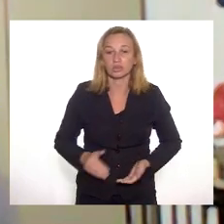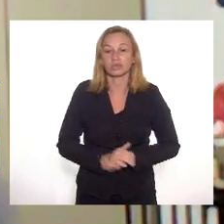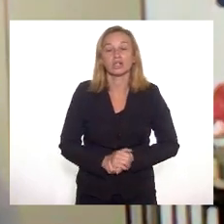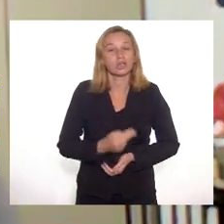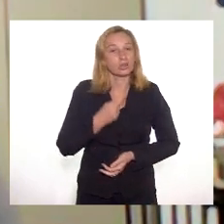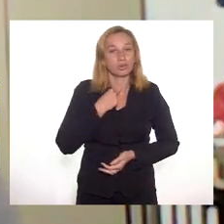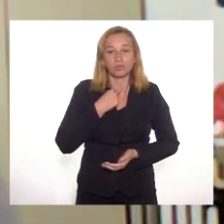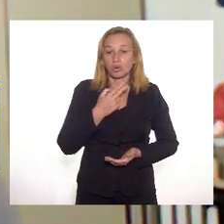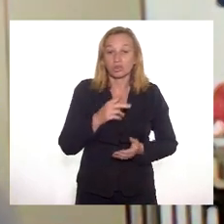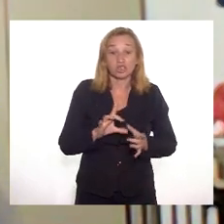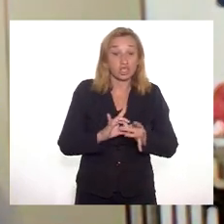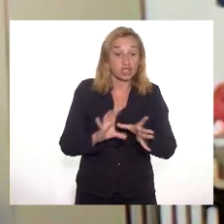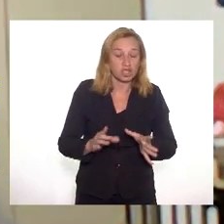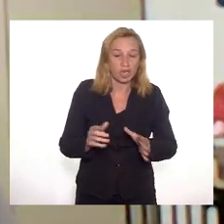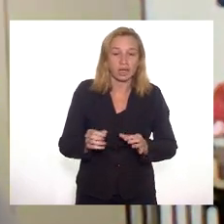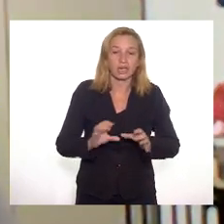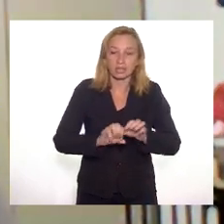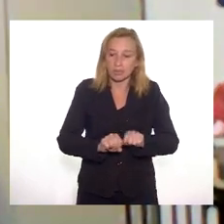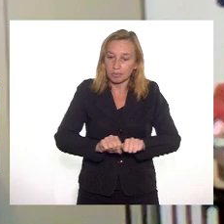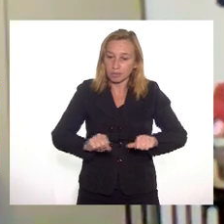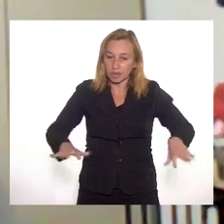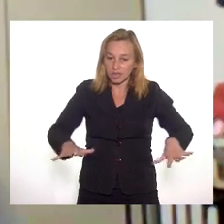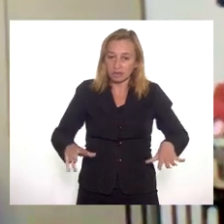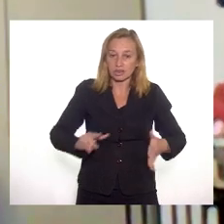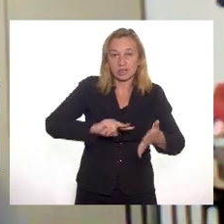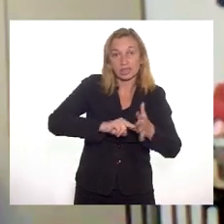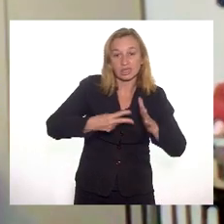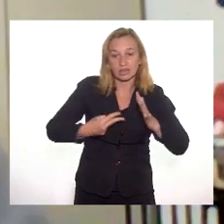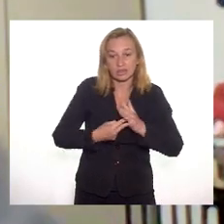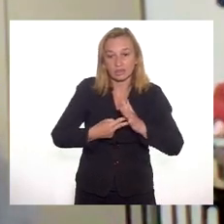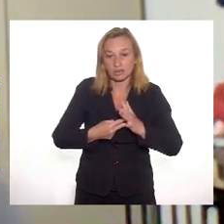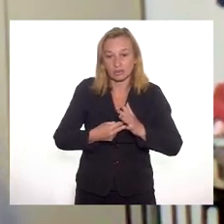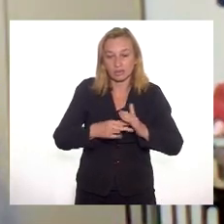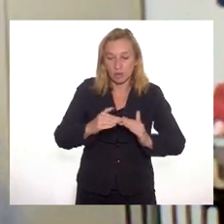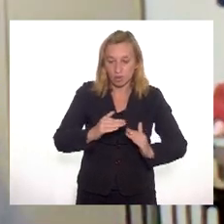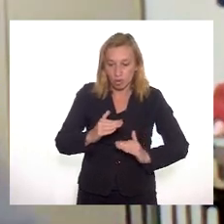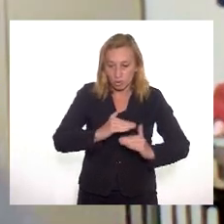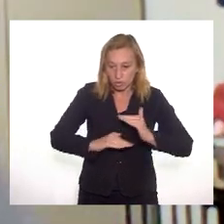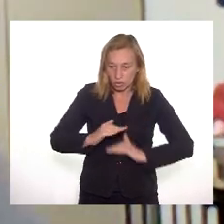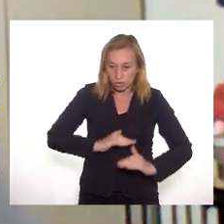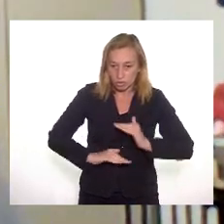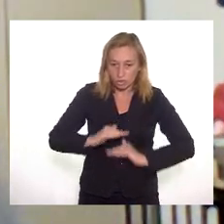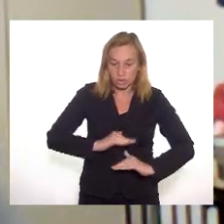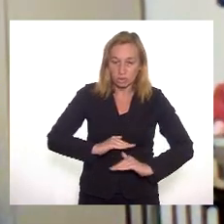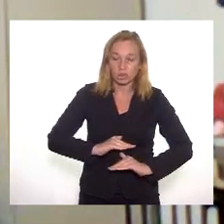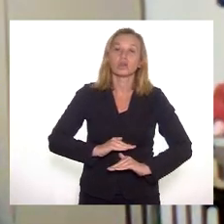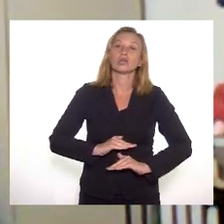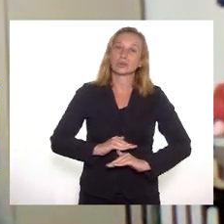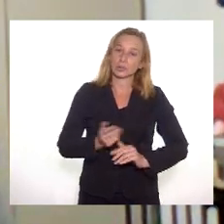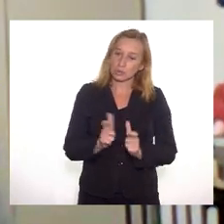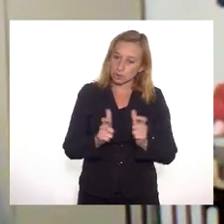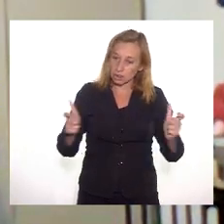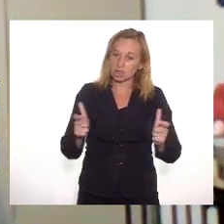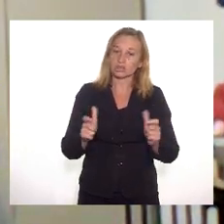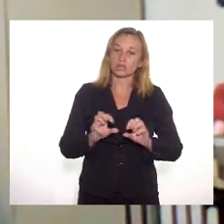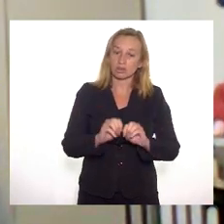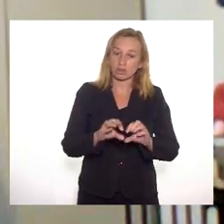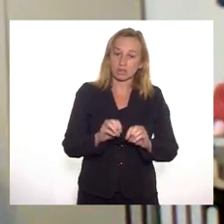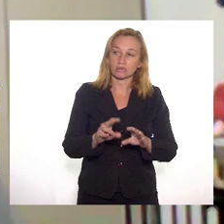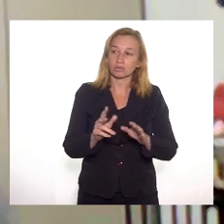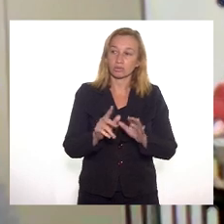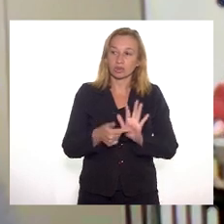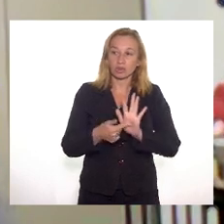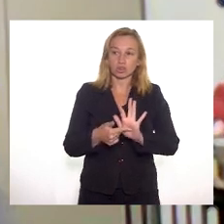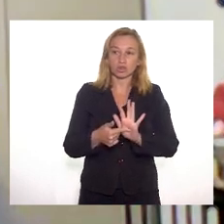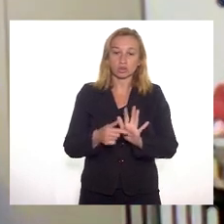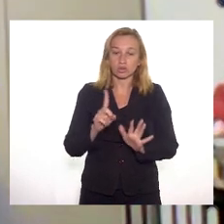não pode permitir que essa pandemia signifique uma hecatombe, um grande retrocesso na educação como está se desenhando. E